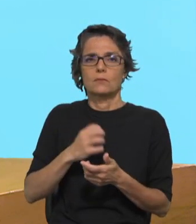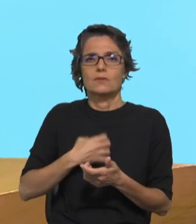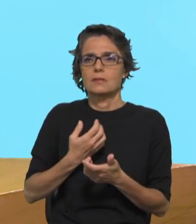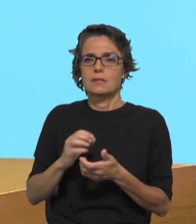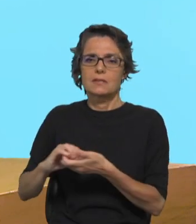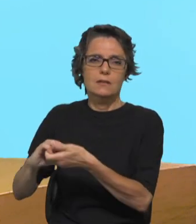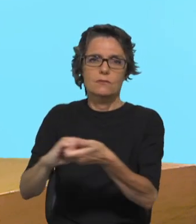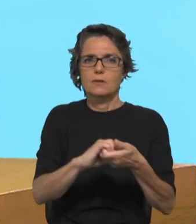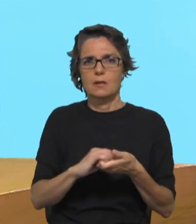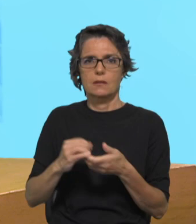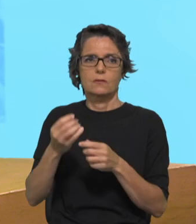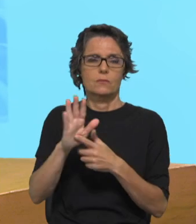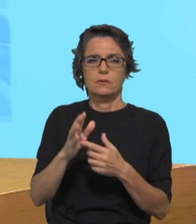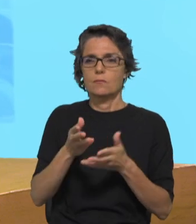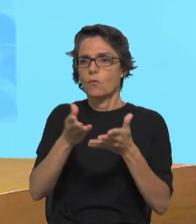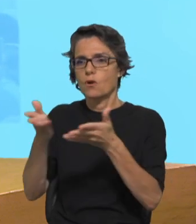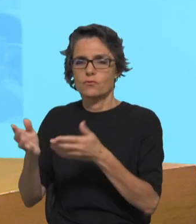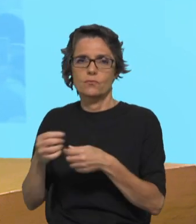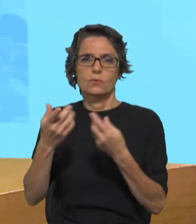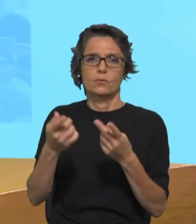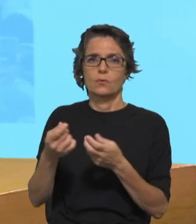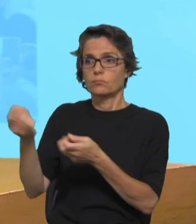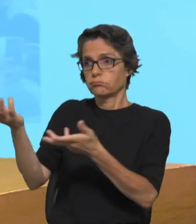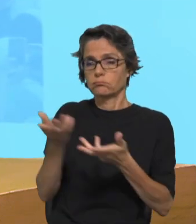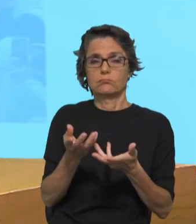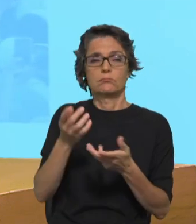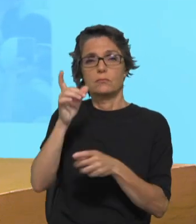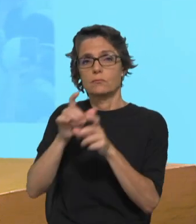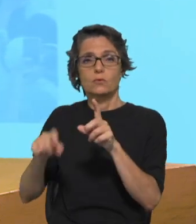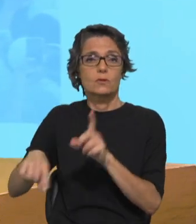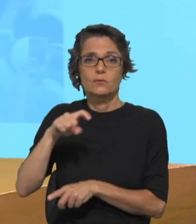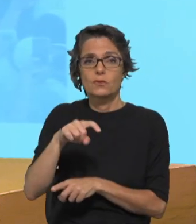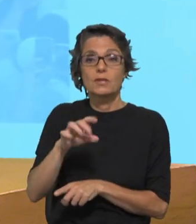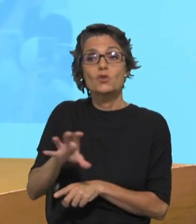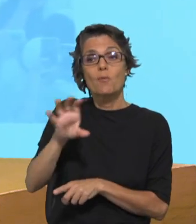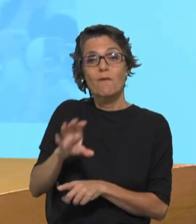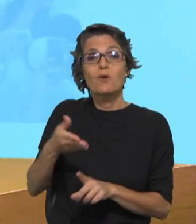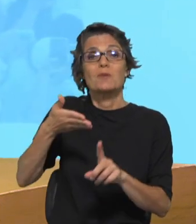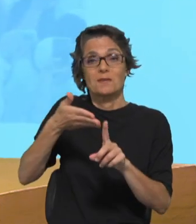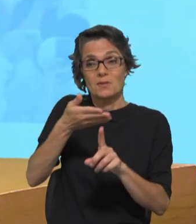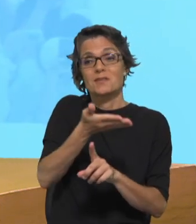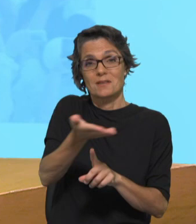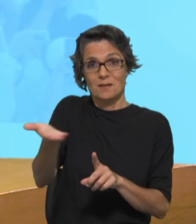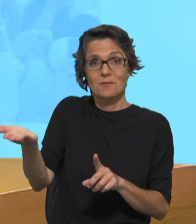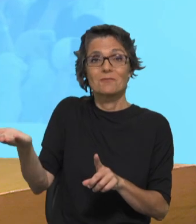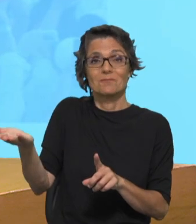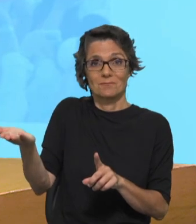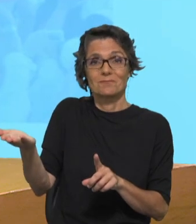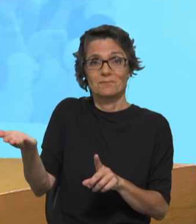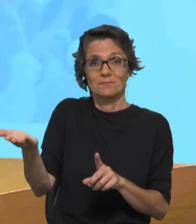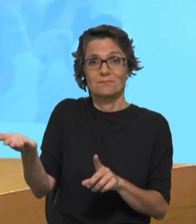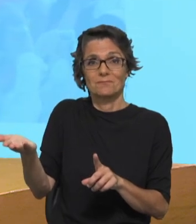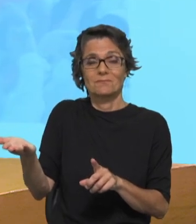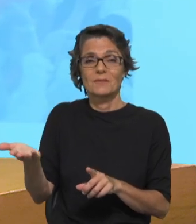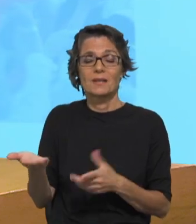acolher refugiados, se está a acolher quem quer que seja, quem que está a dar roupa a alguém que está nu. Quer dizer,